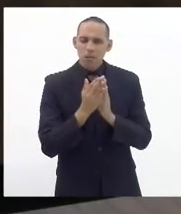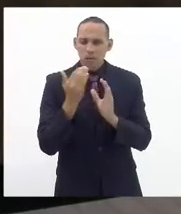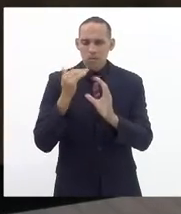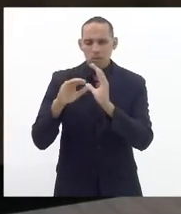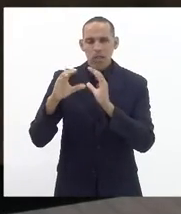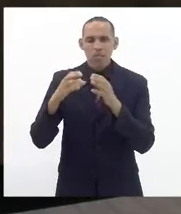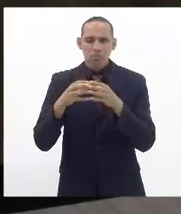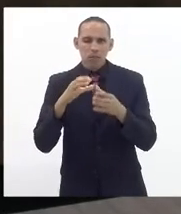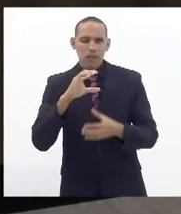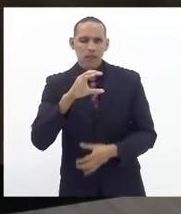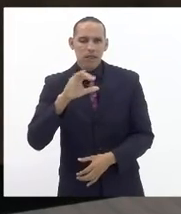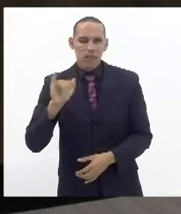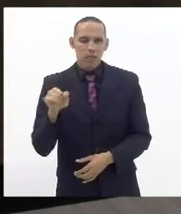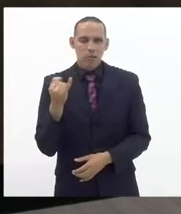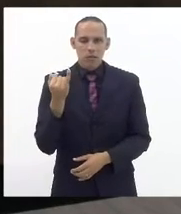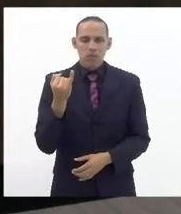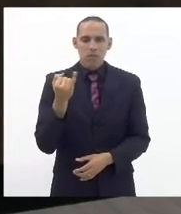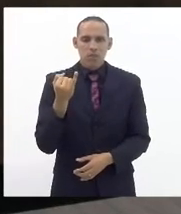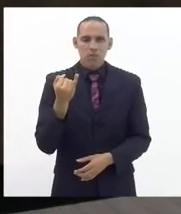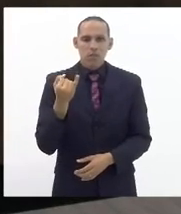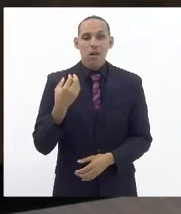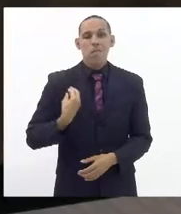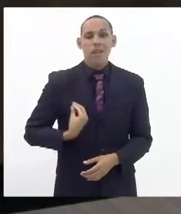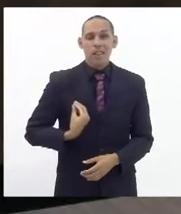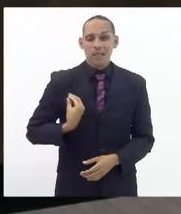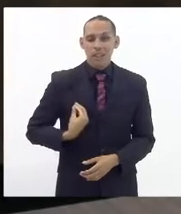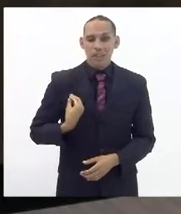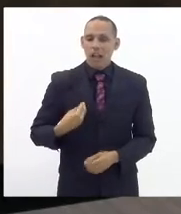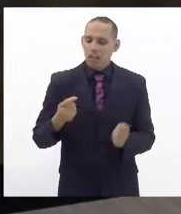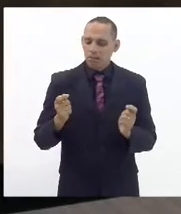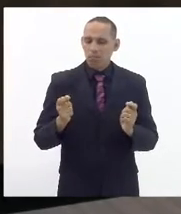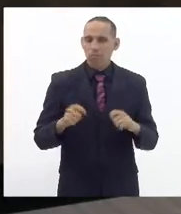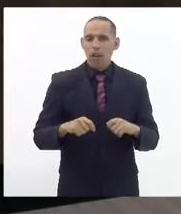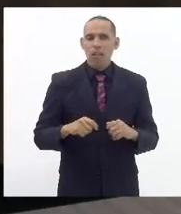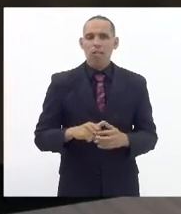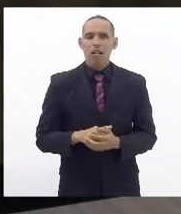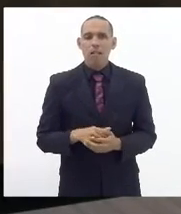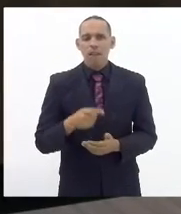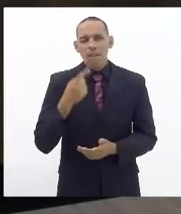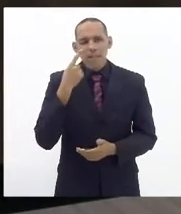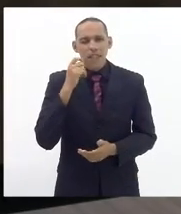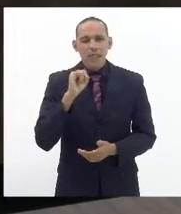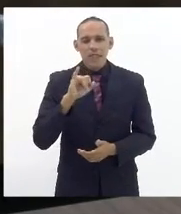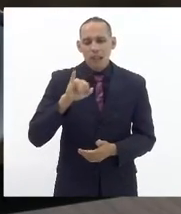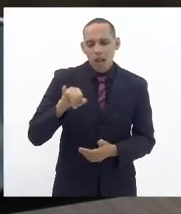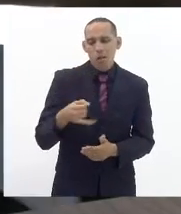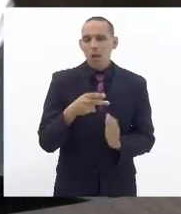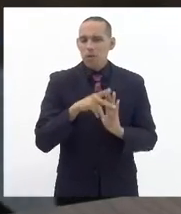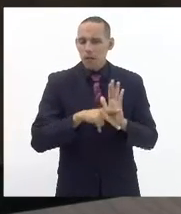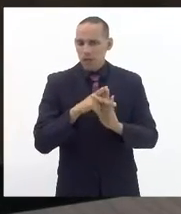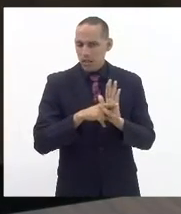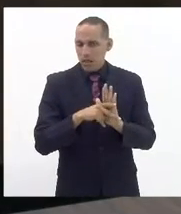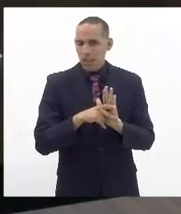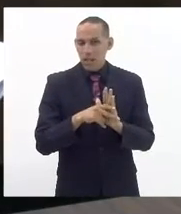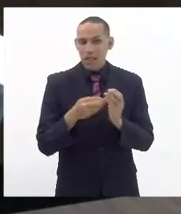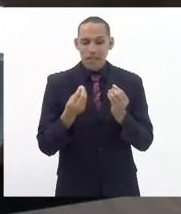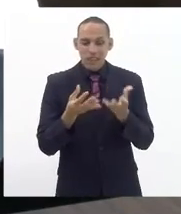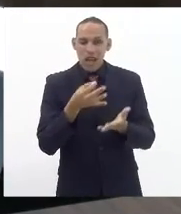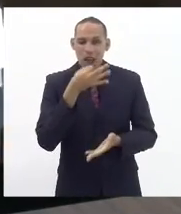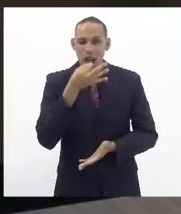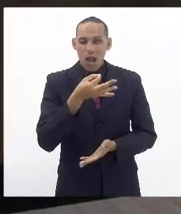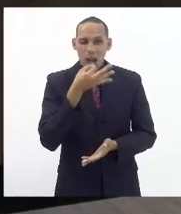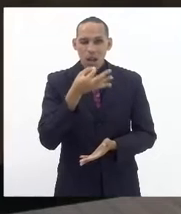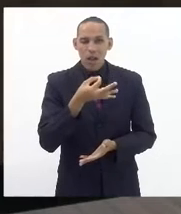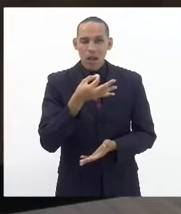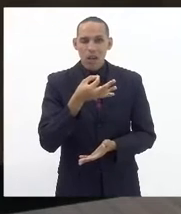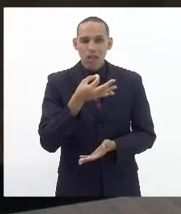para a CCJ, para, de forma presencial, ver a possibilidade de aproveitar o projeto para não dar o parecer aqui em